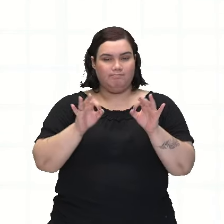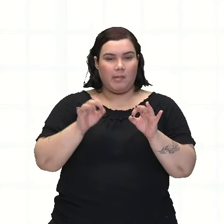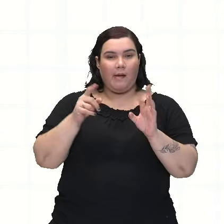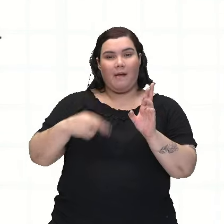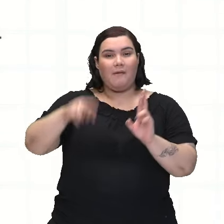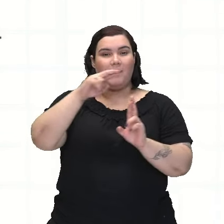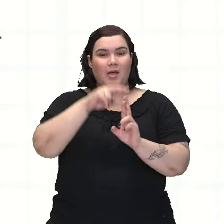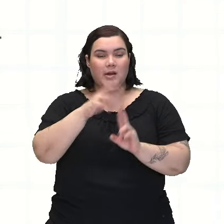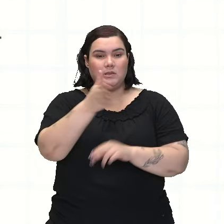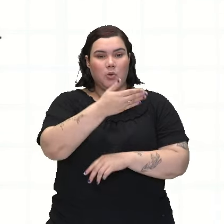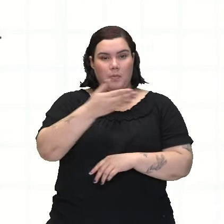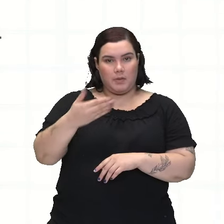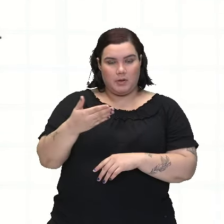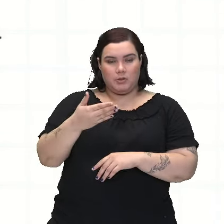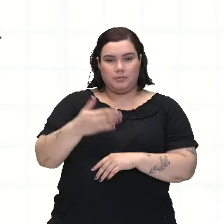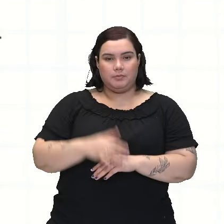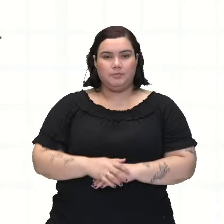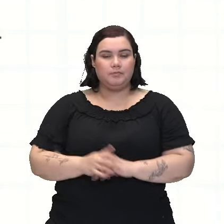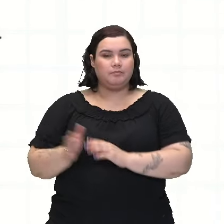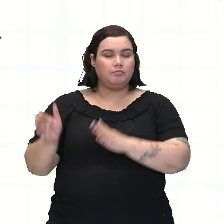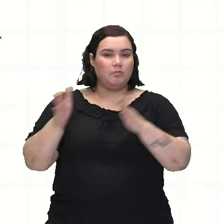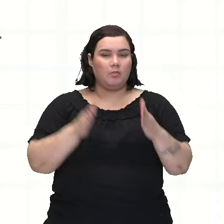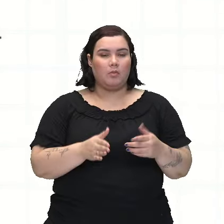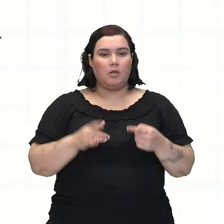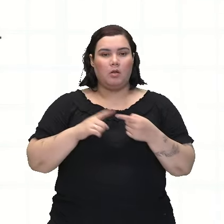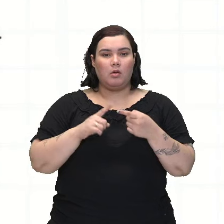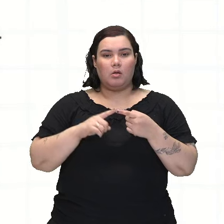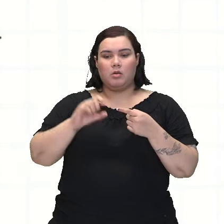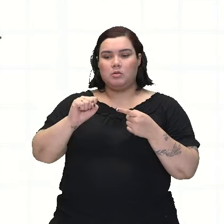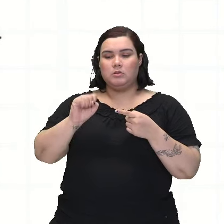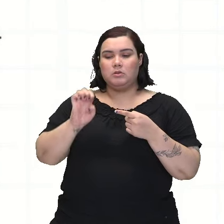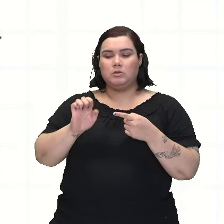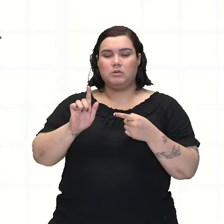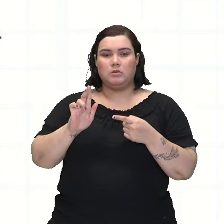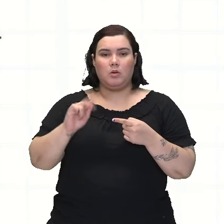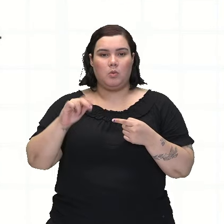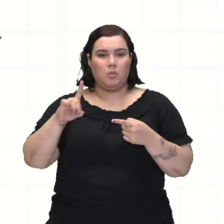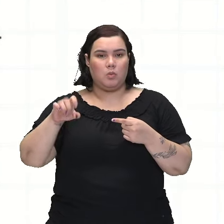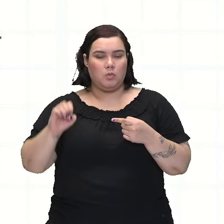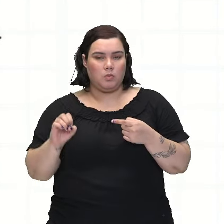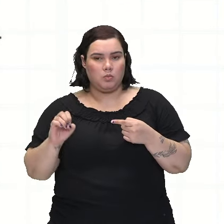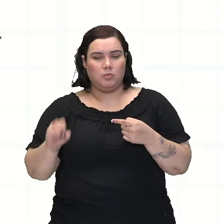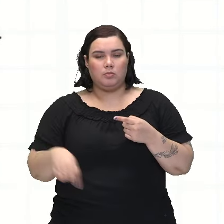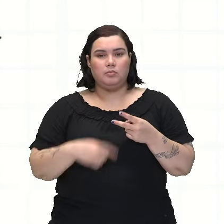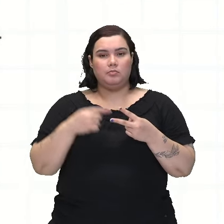Já adiante, nós temos o segundo,